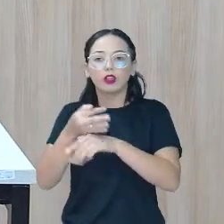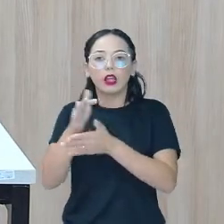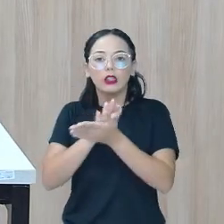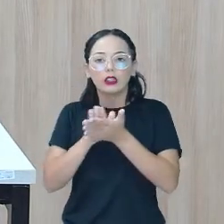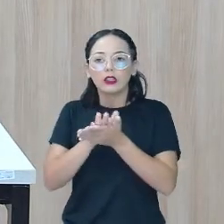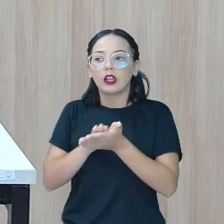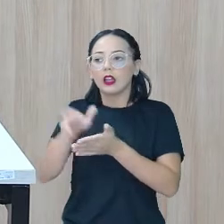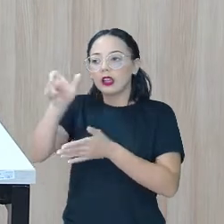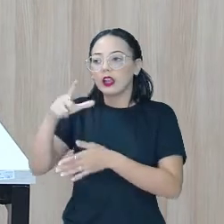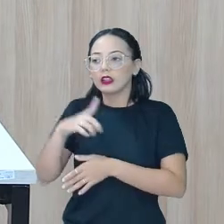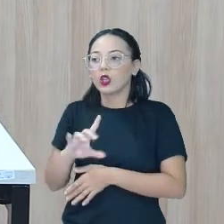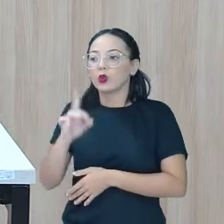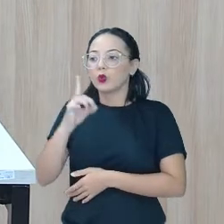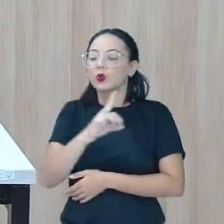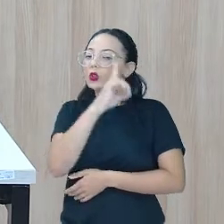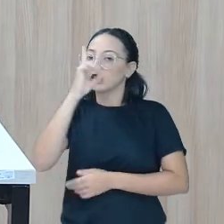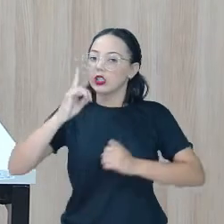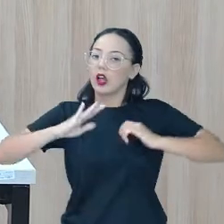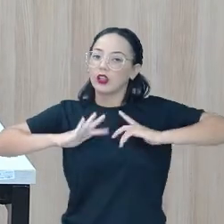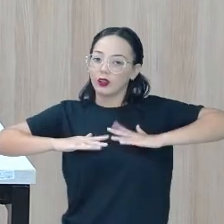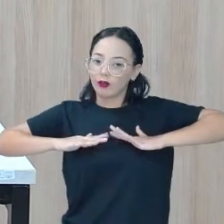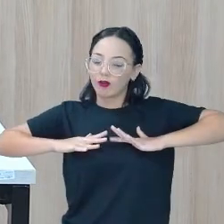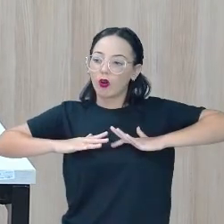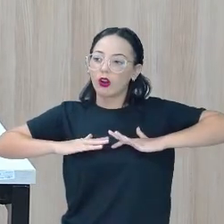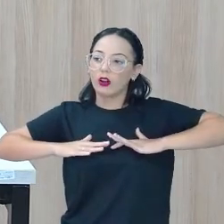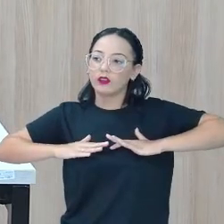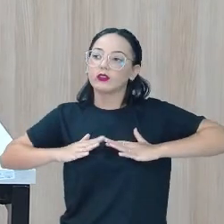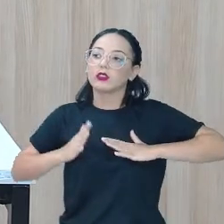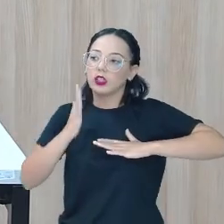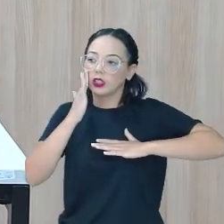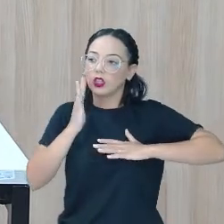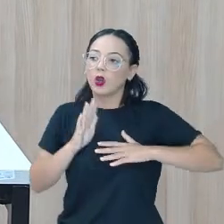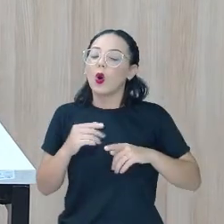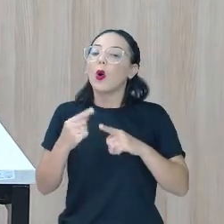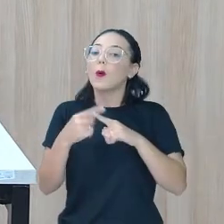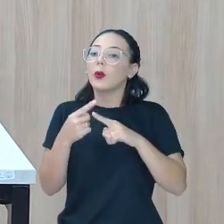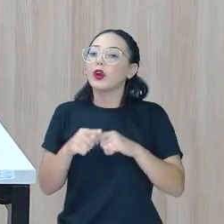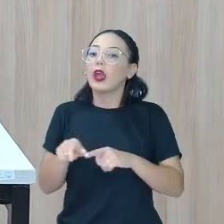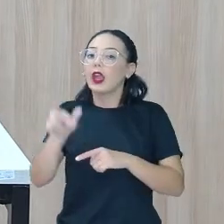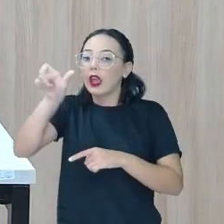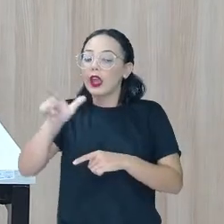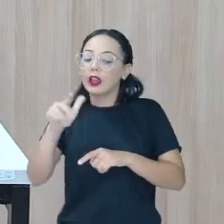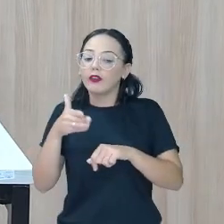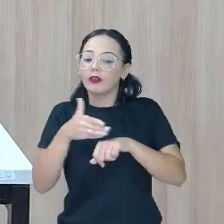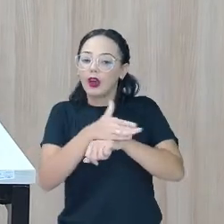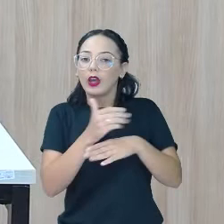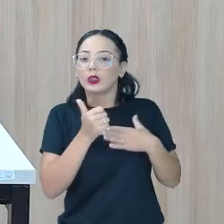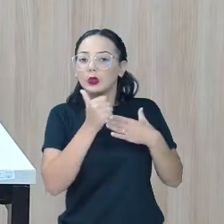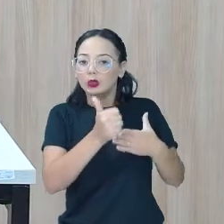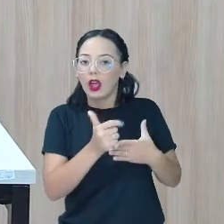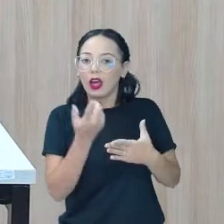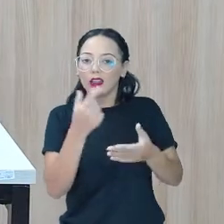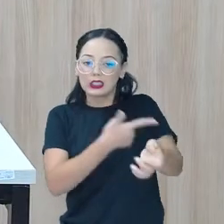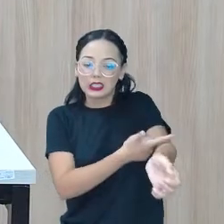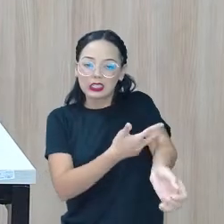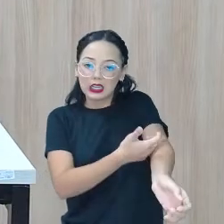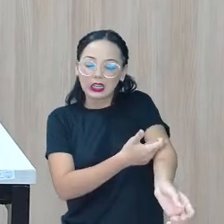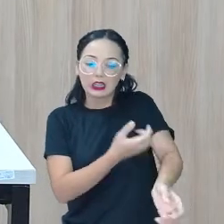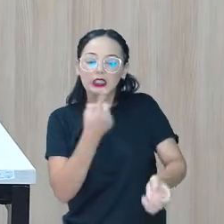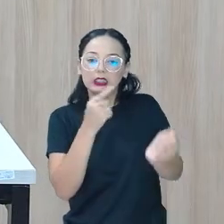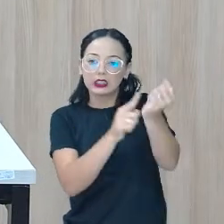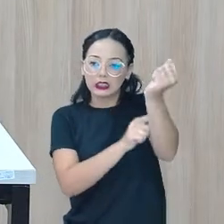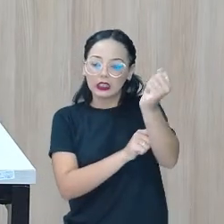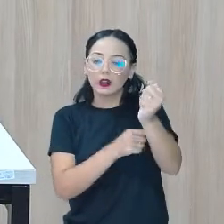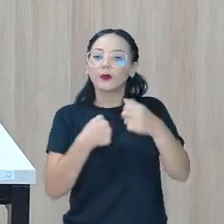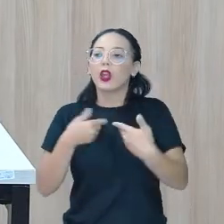ele ganha um dia de bônus, na questão aí do doador, por ser doador. Veja que interessante. Eu vou chamar a